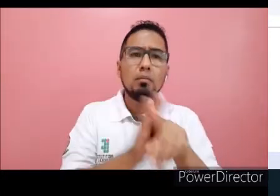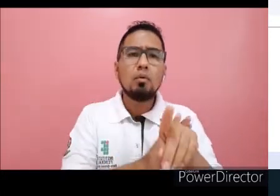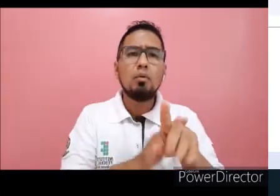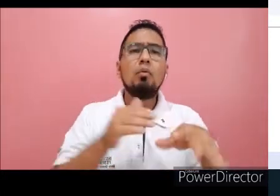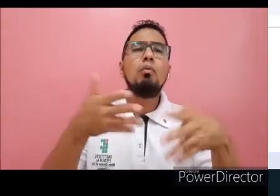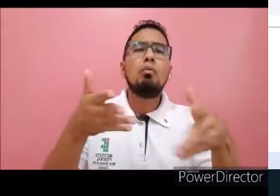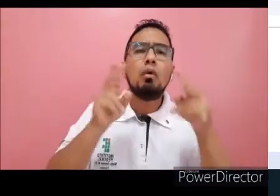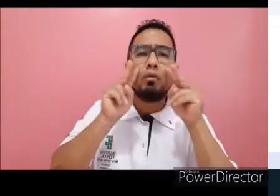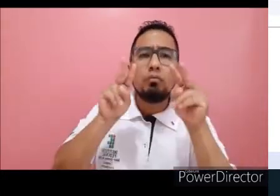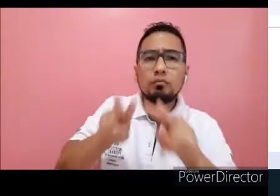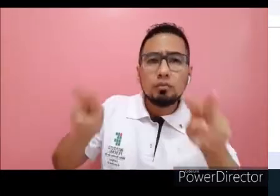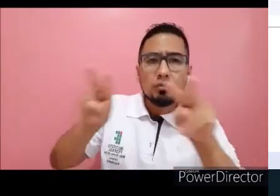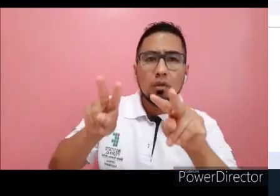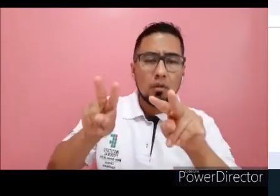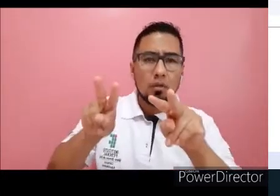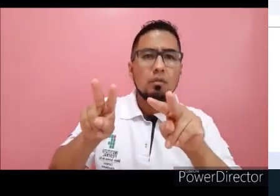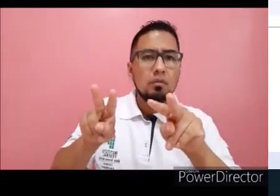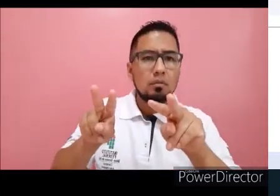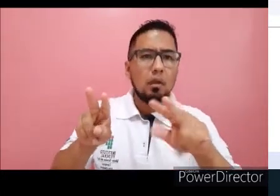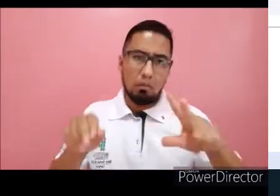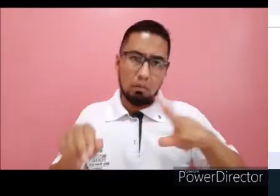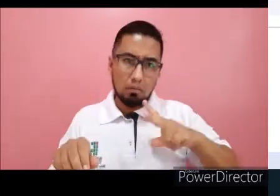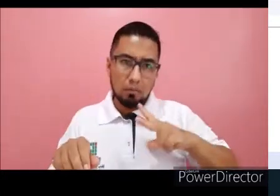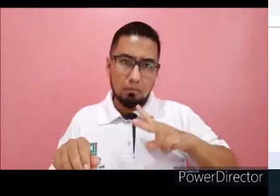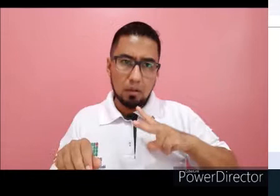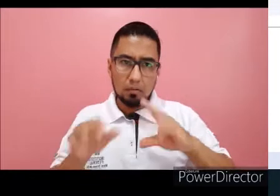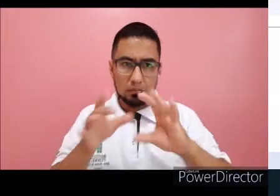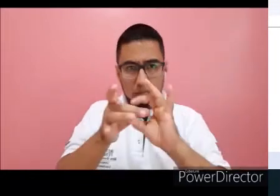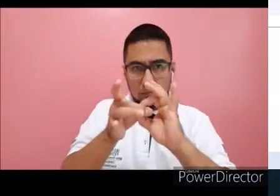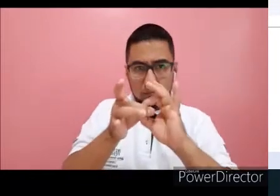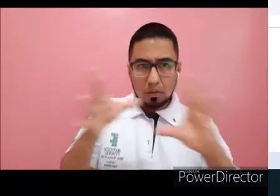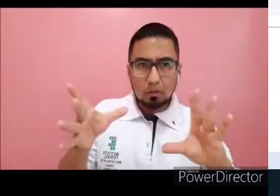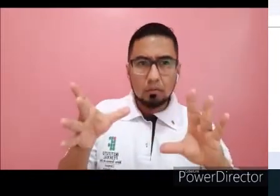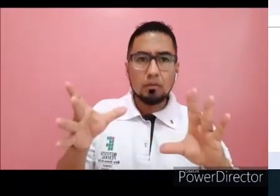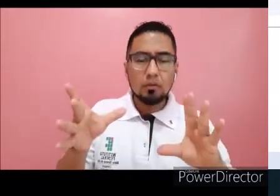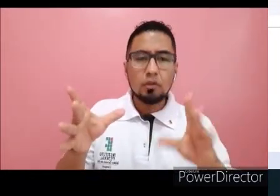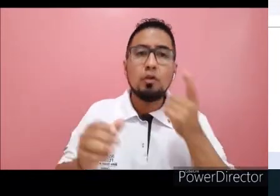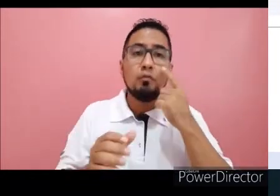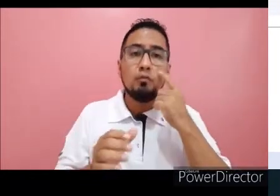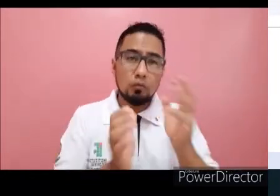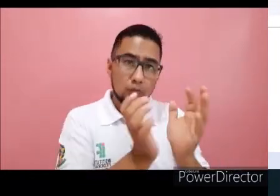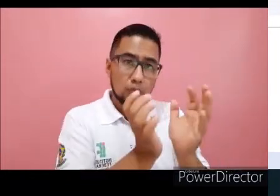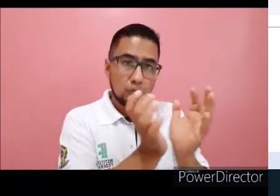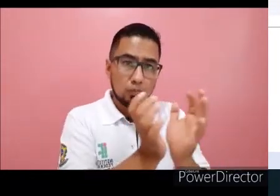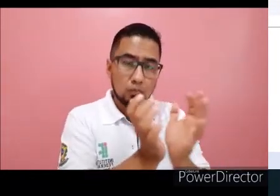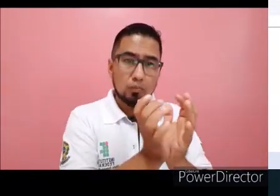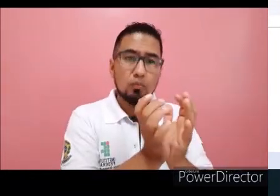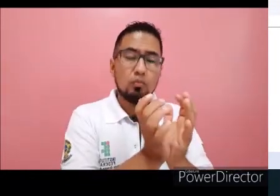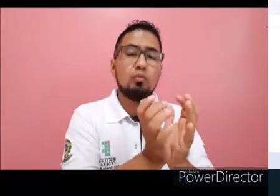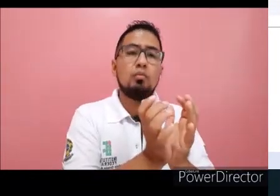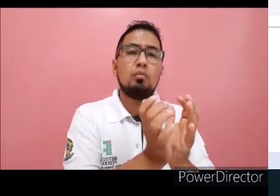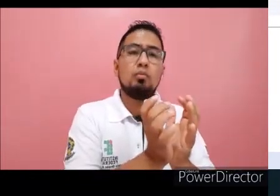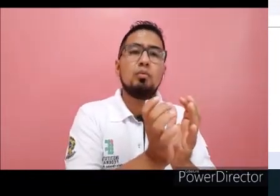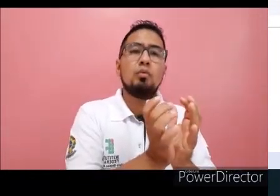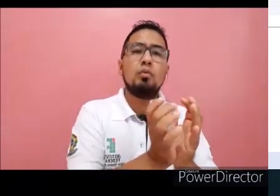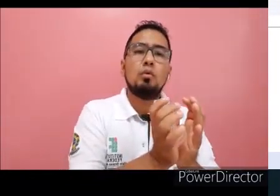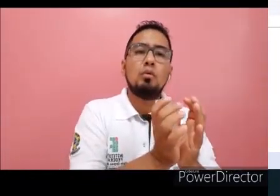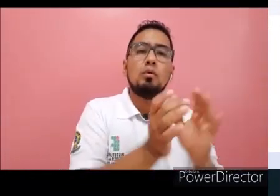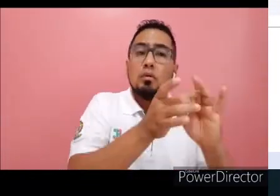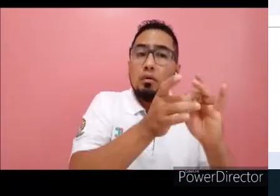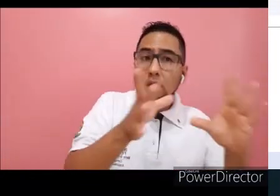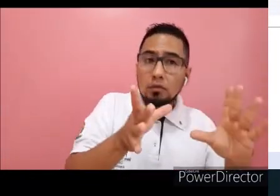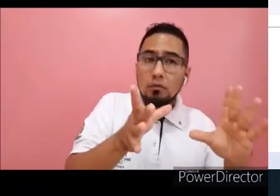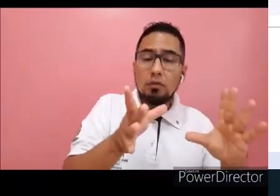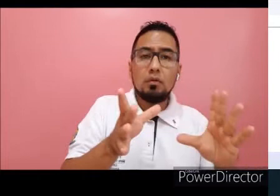sempre pergunto qual é a visibilidade, é público, privado, né? Até agora a gente viu esses dois tipos, classes públicas, a gente já